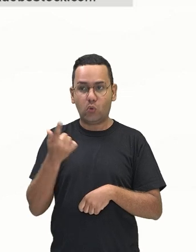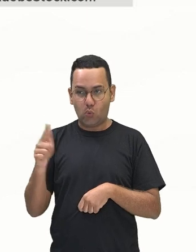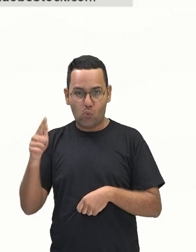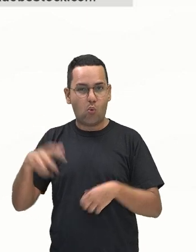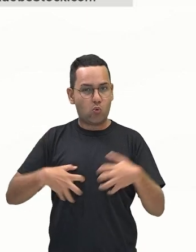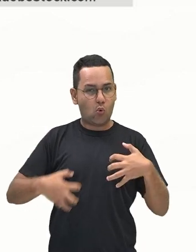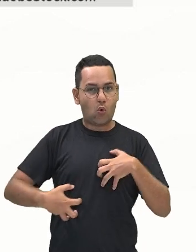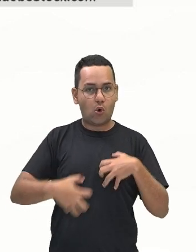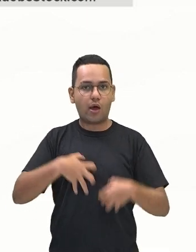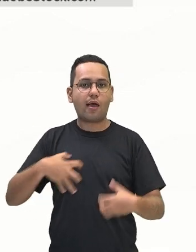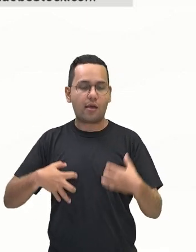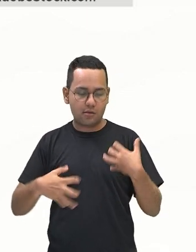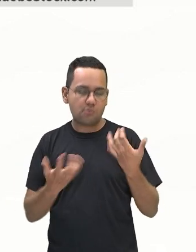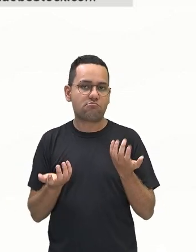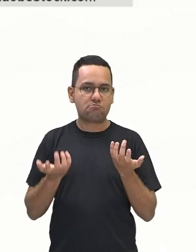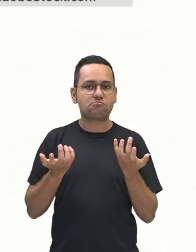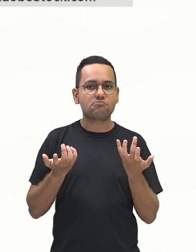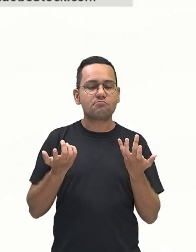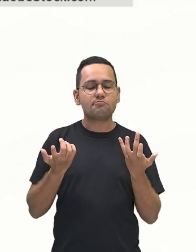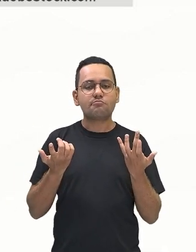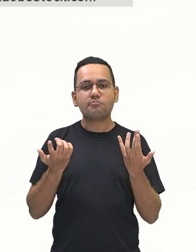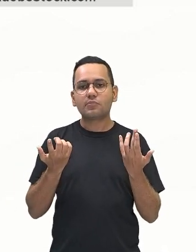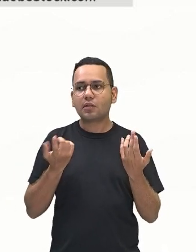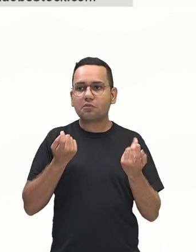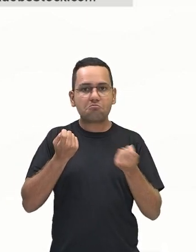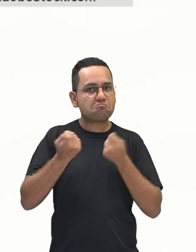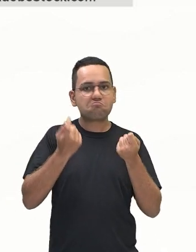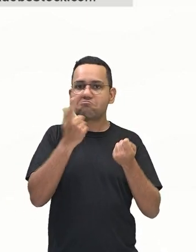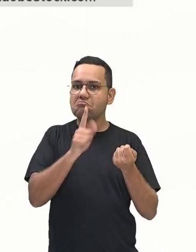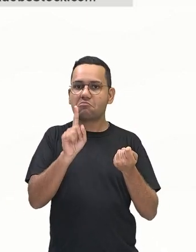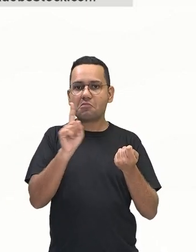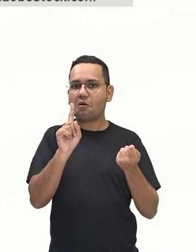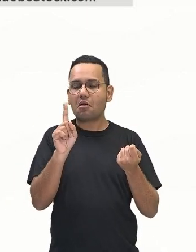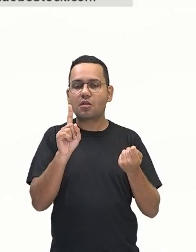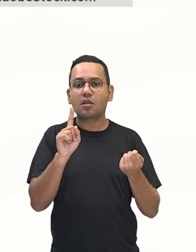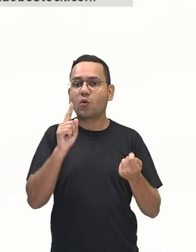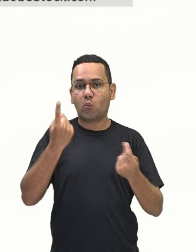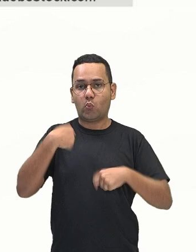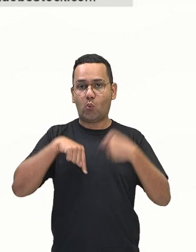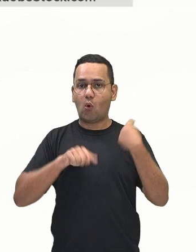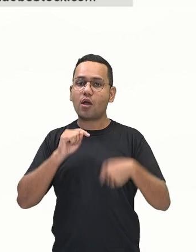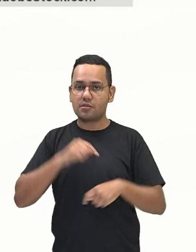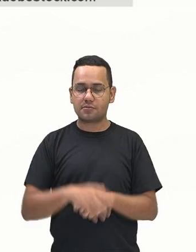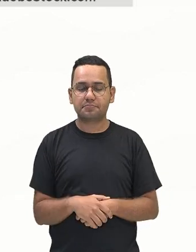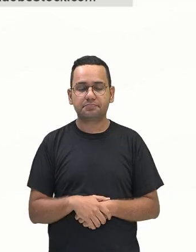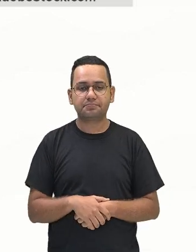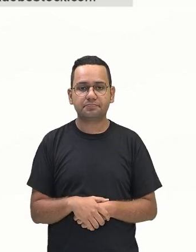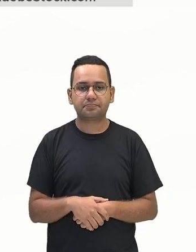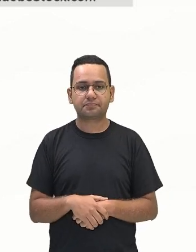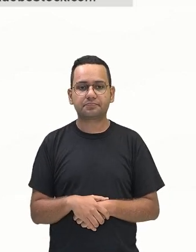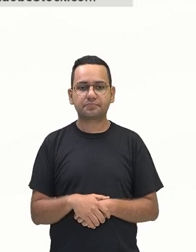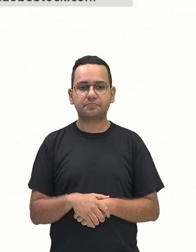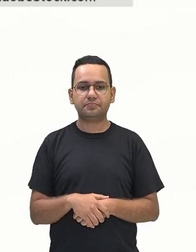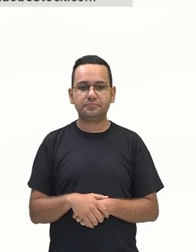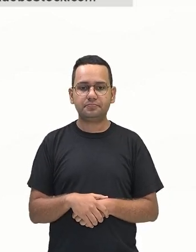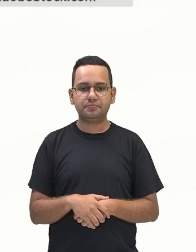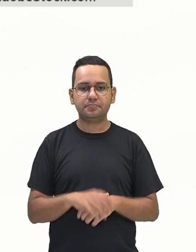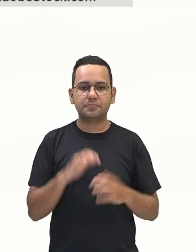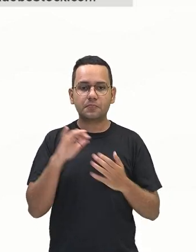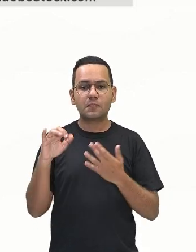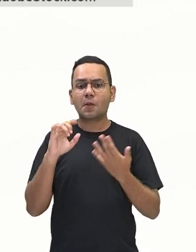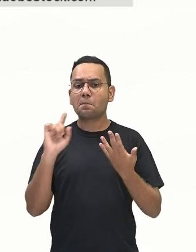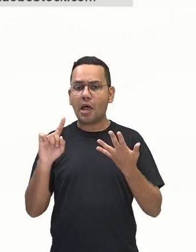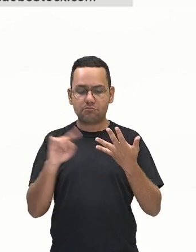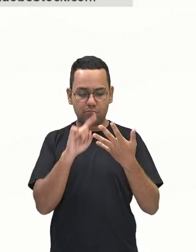próprio organismo que você não consegue controlar. Tá? E aí é importante frisar que essa dependência